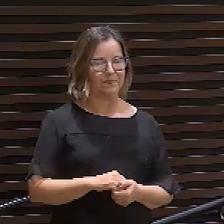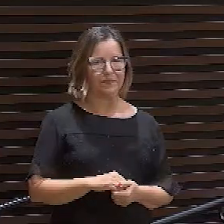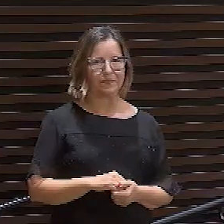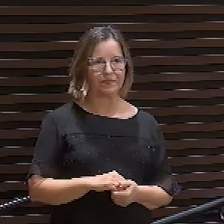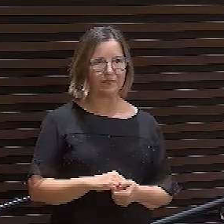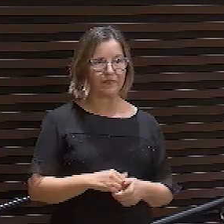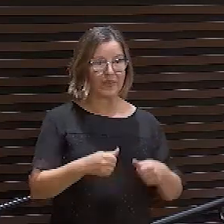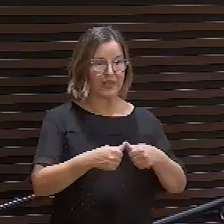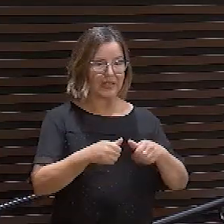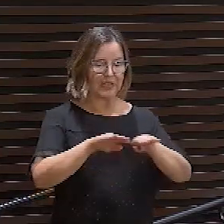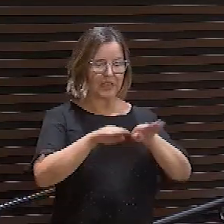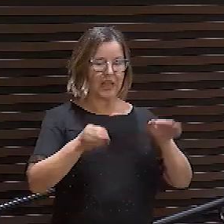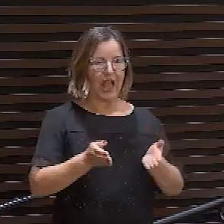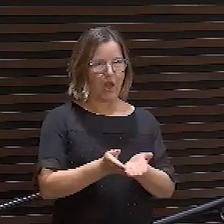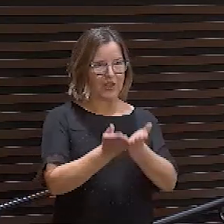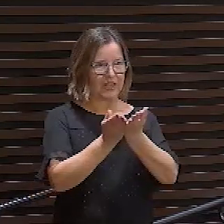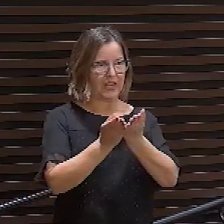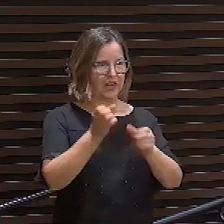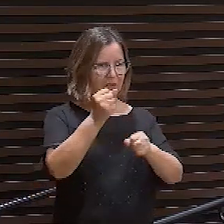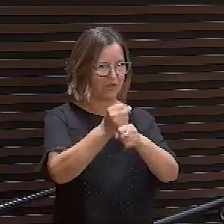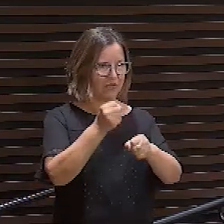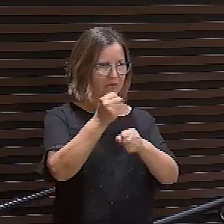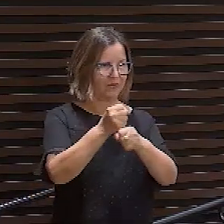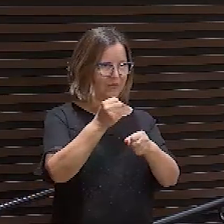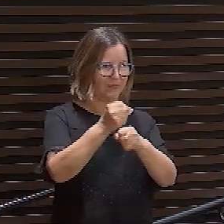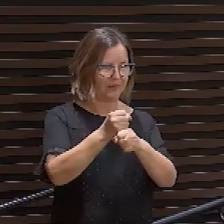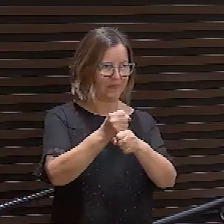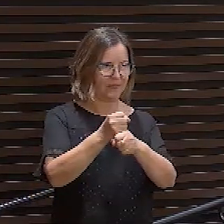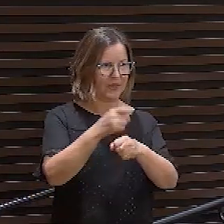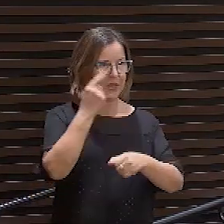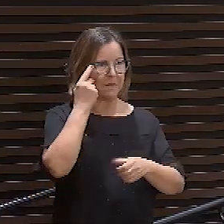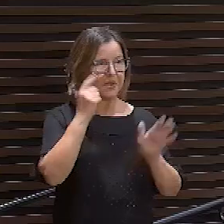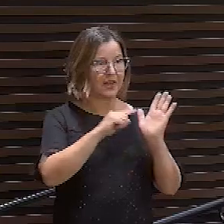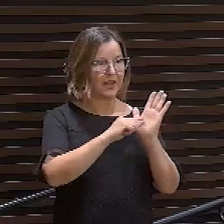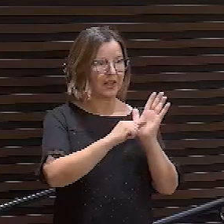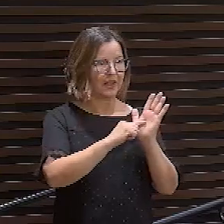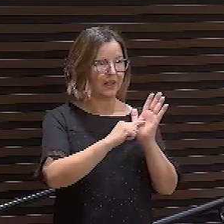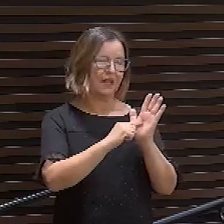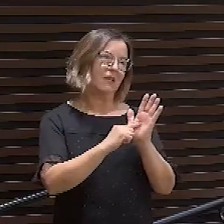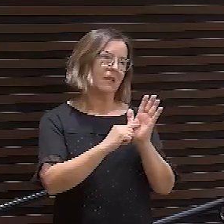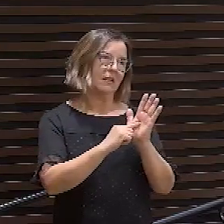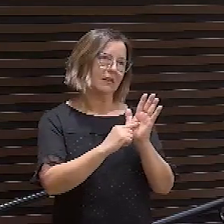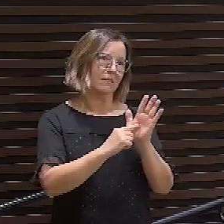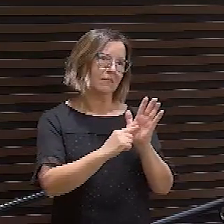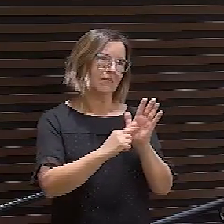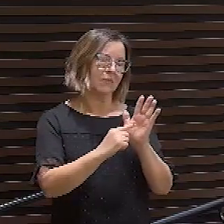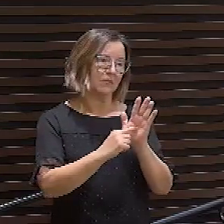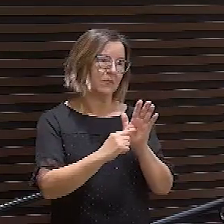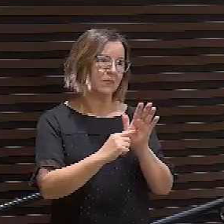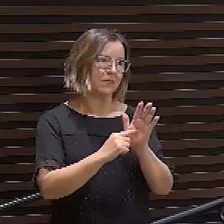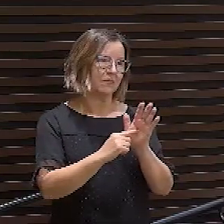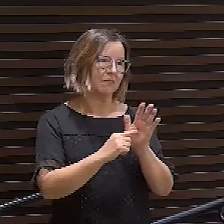Esse altar foi construído para representar a intimidade